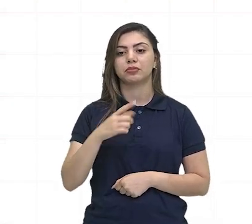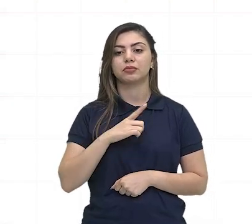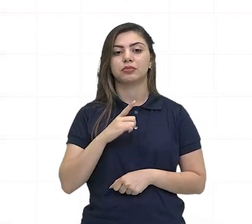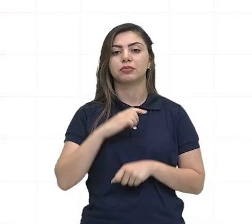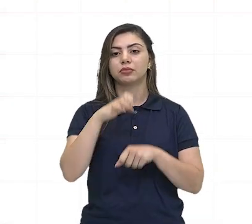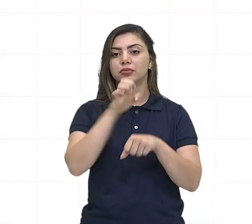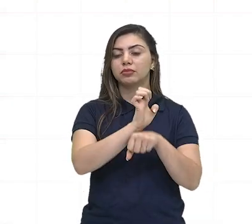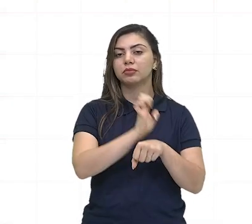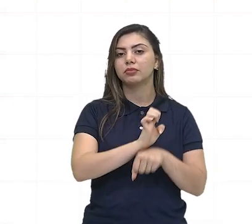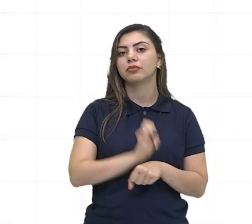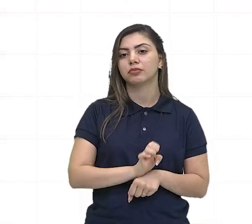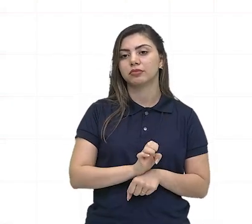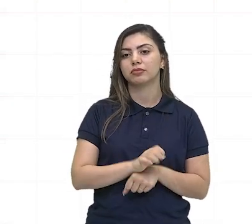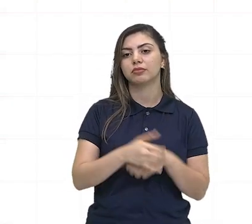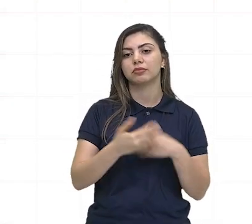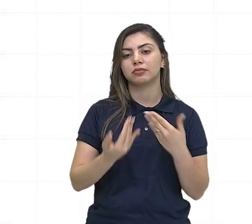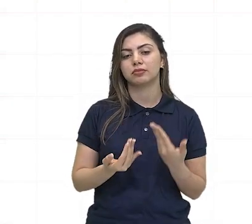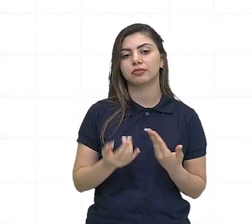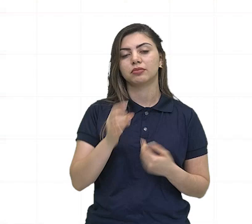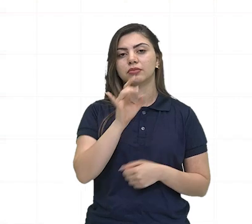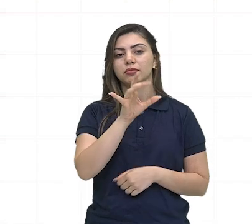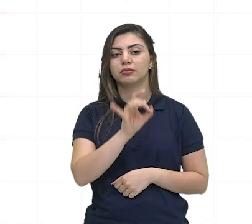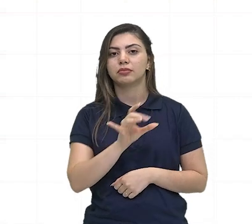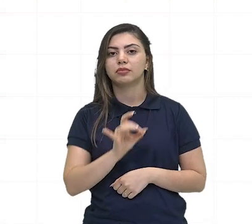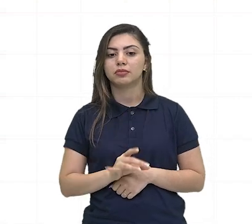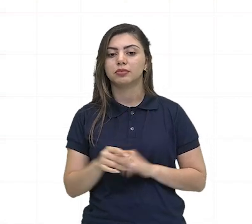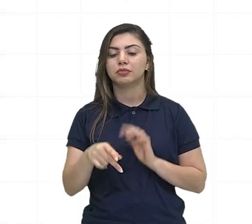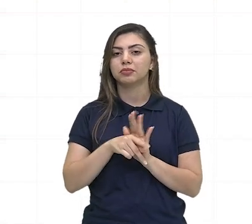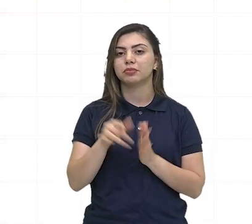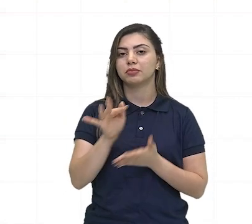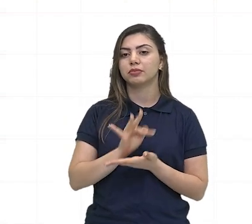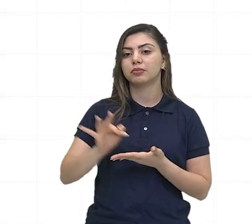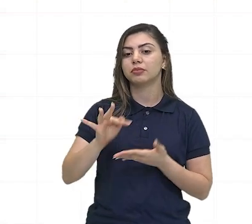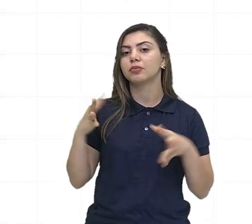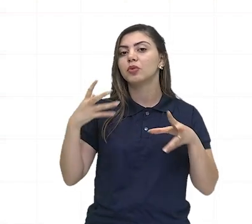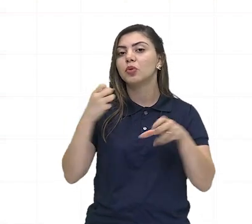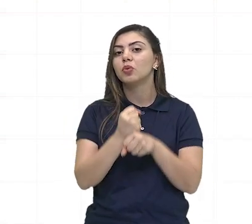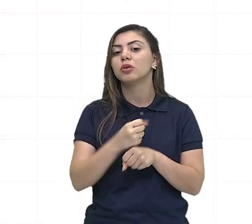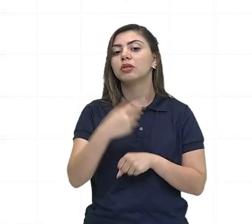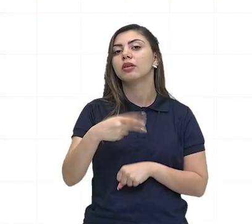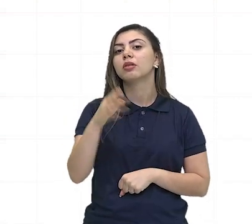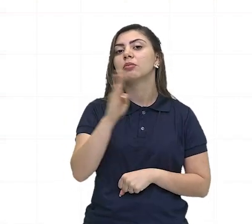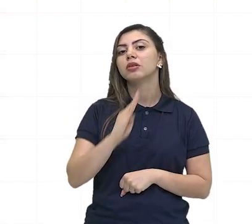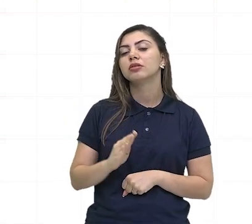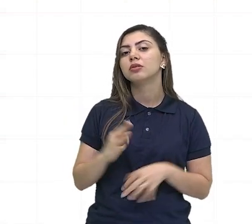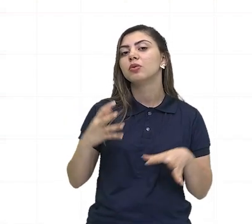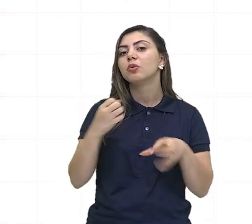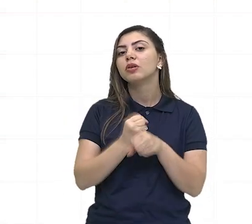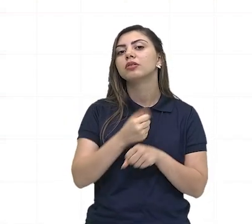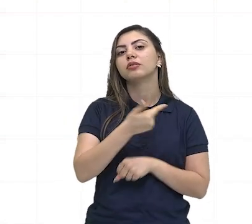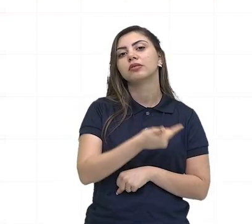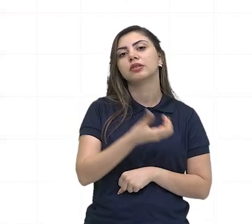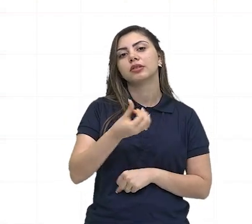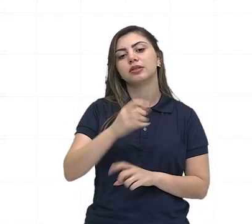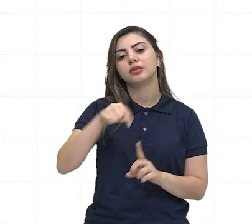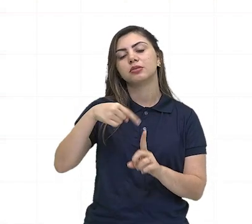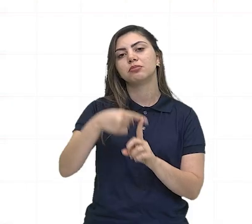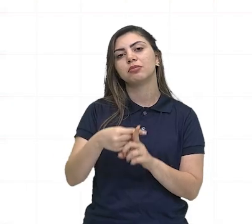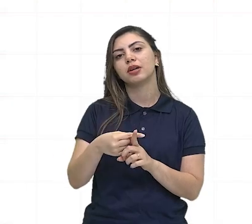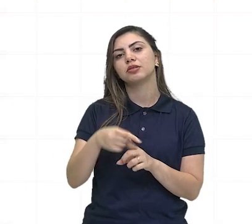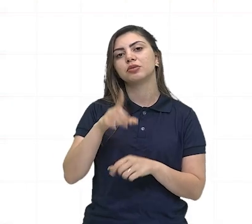são denominados como unidades federativas, e nós temos 26 estados brasileiros, mais o Distrito